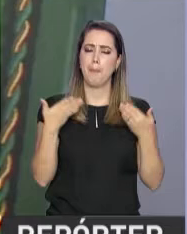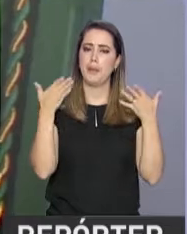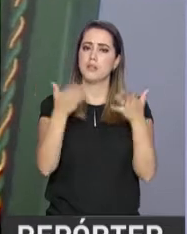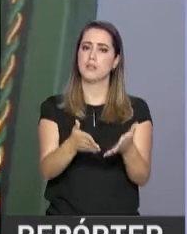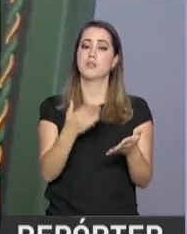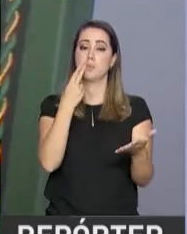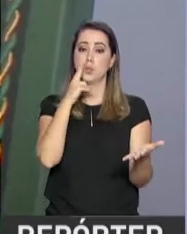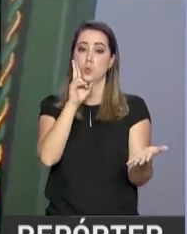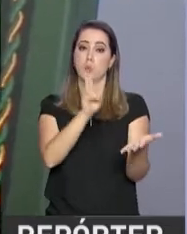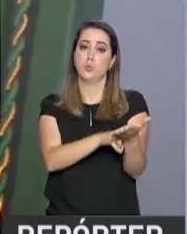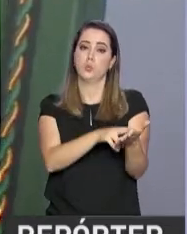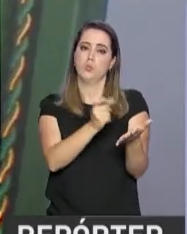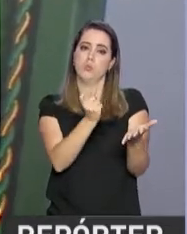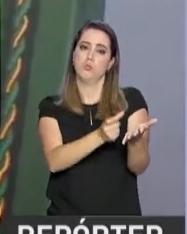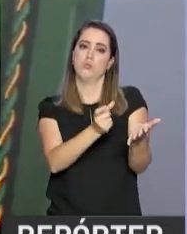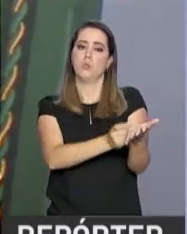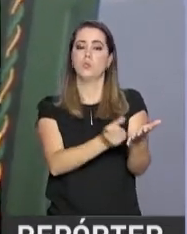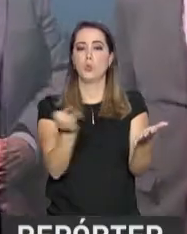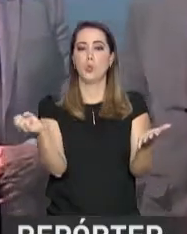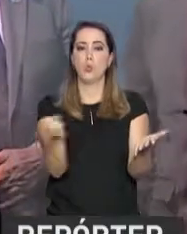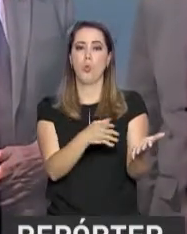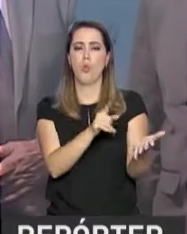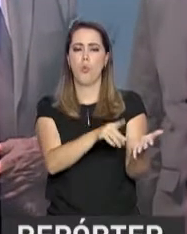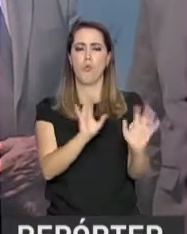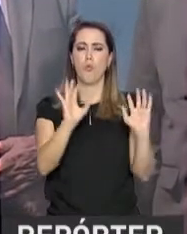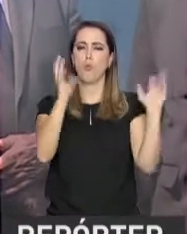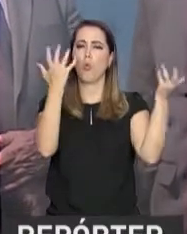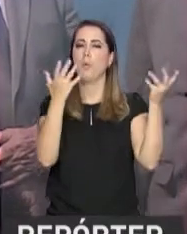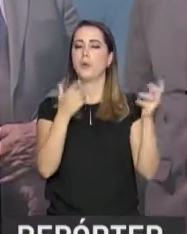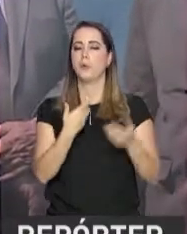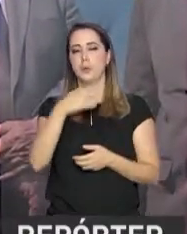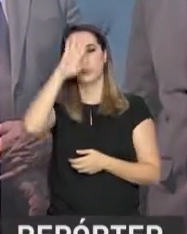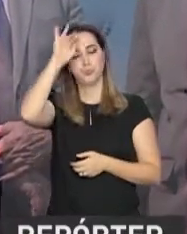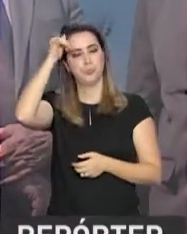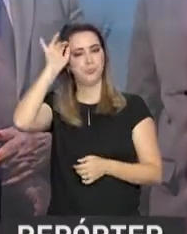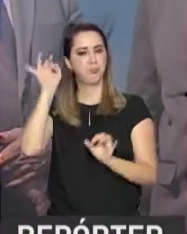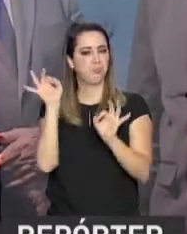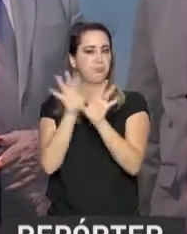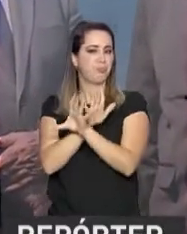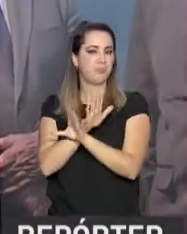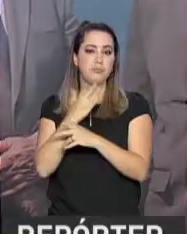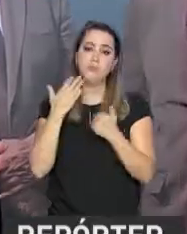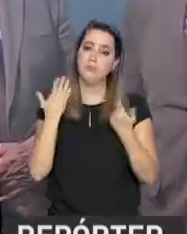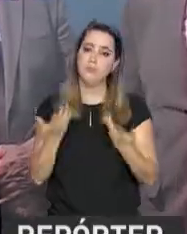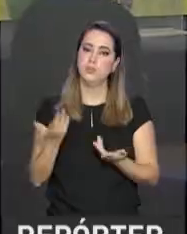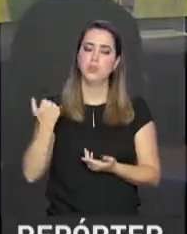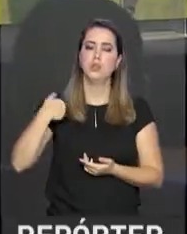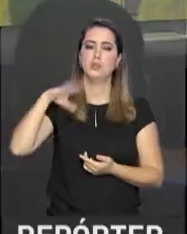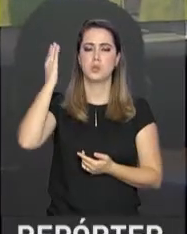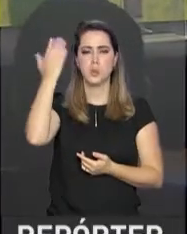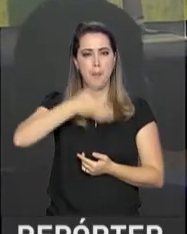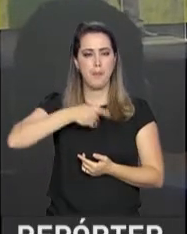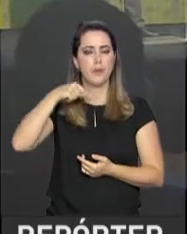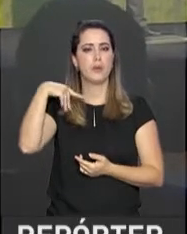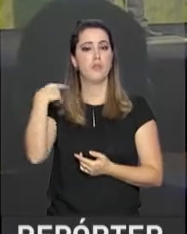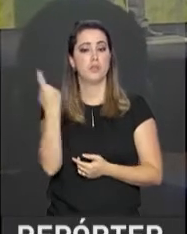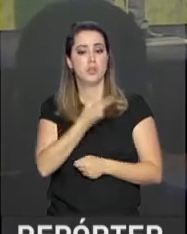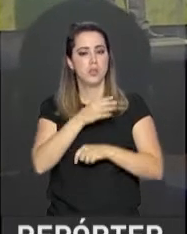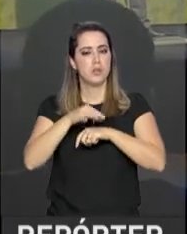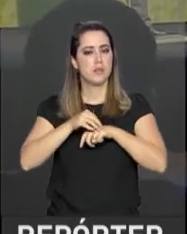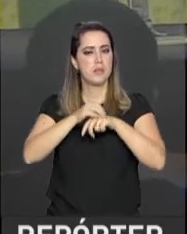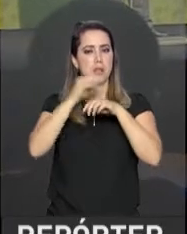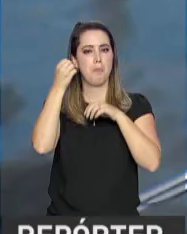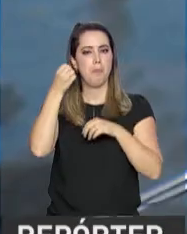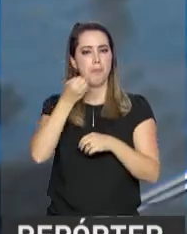do lançamento de um novo selo dos Correios. Segundo Michel Temer, a erradicação da doença é mais uma prova da qualidade da